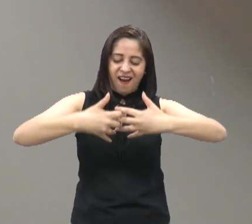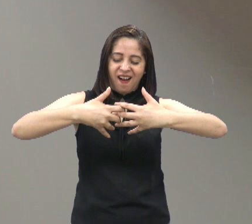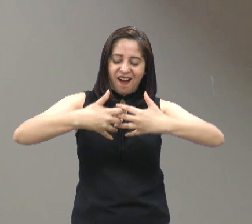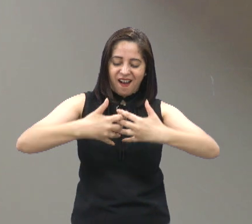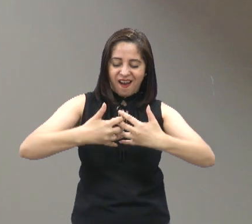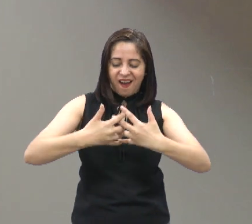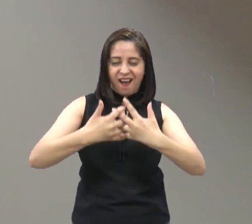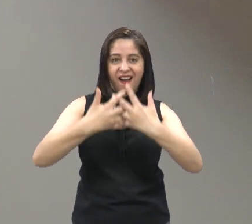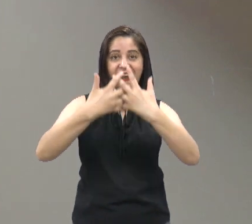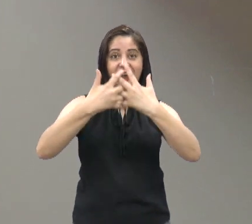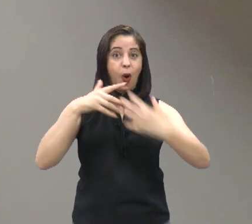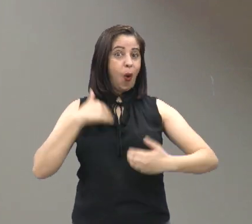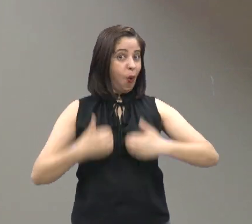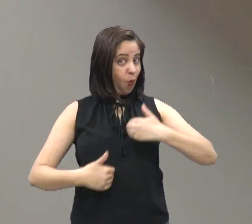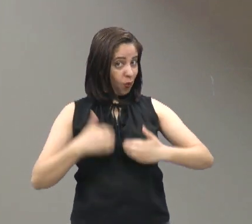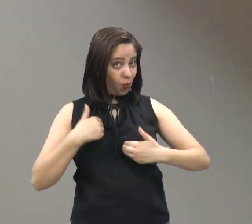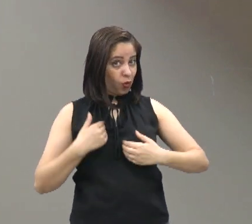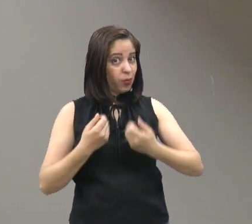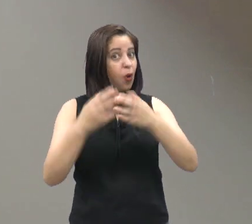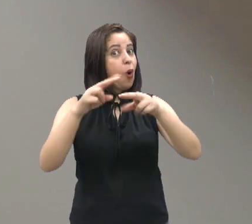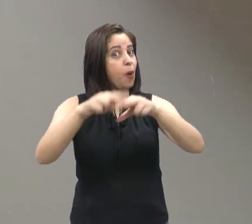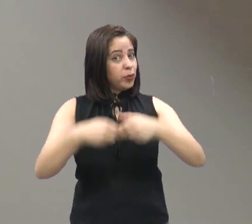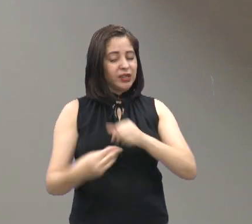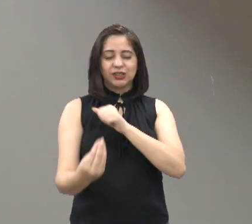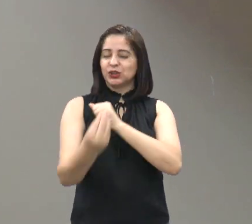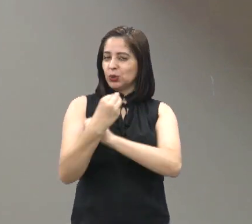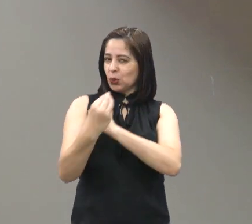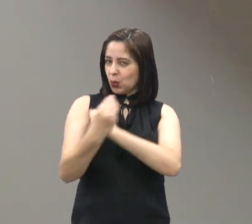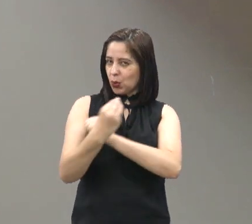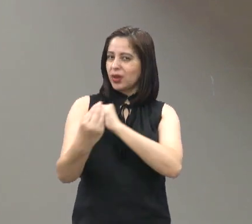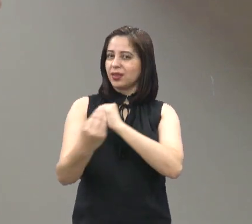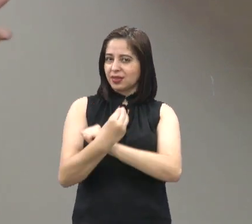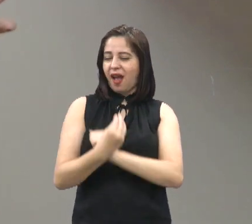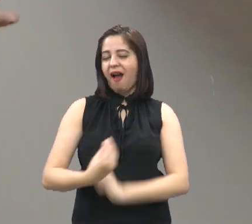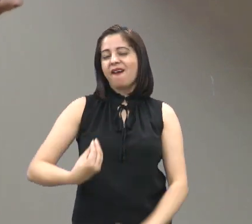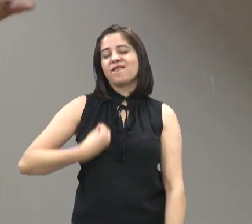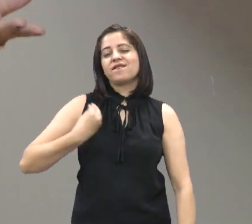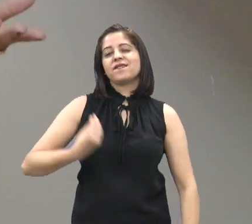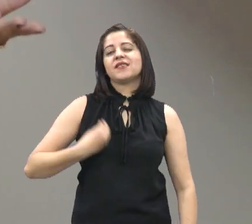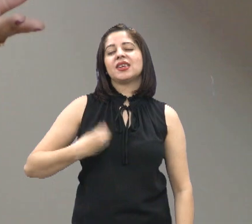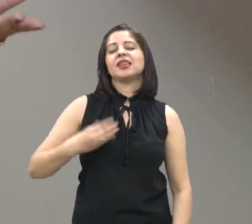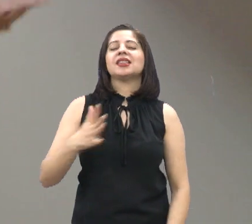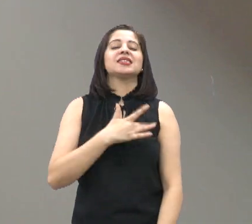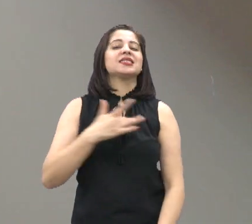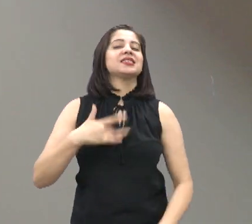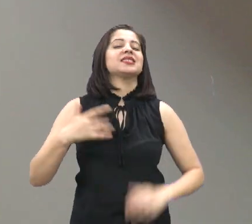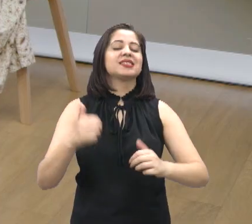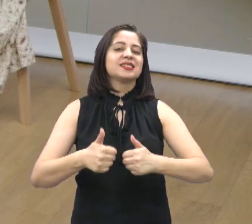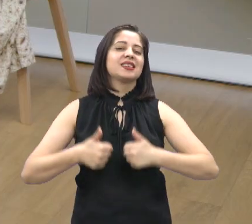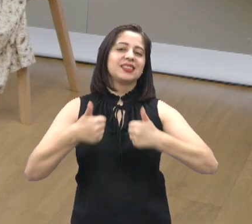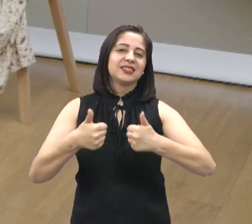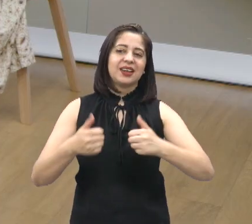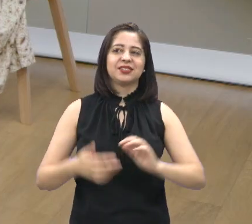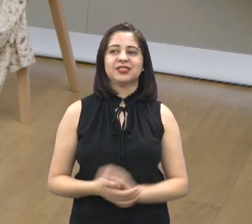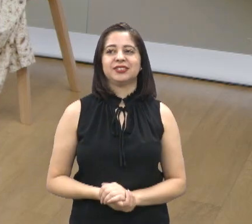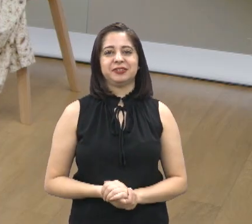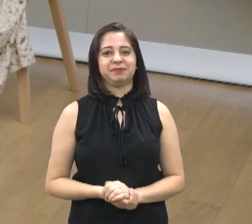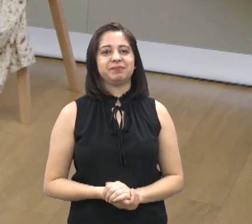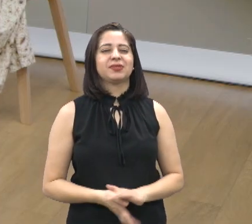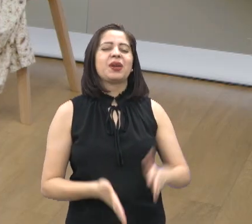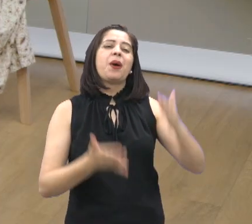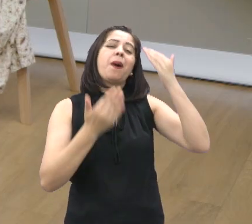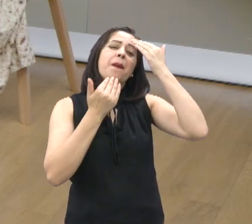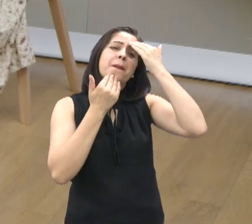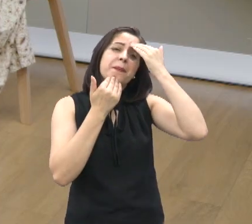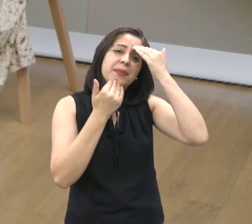E por isso devemos cuidar bem delas para ter uma vida muito mais saudável. Doutora Cláudia, muito